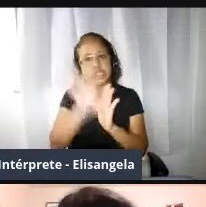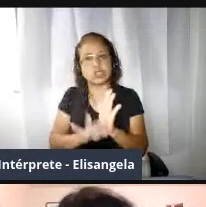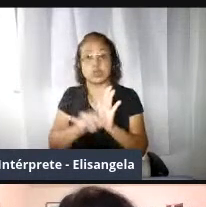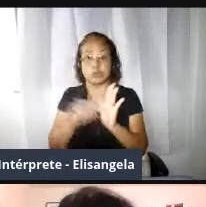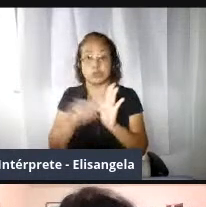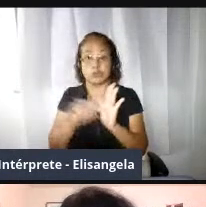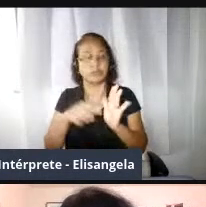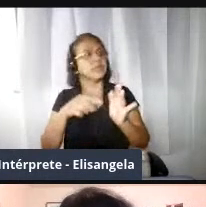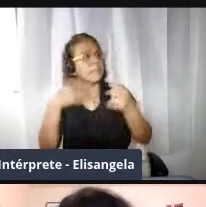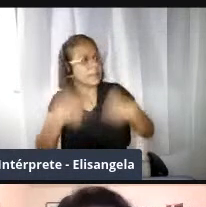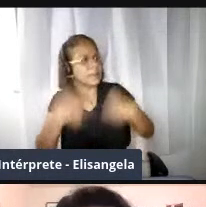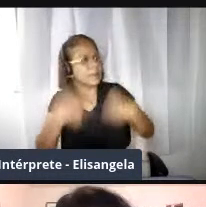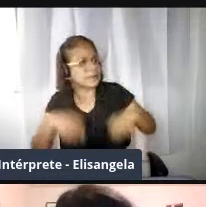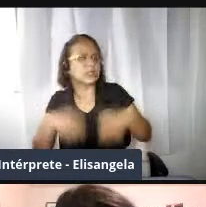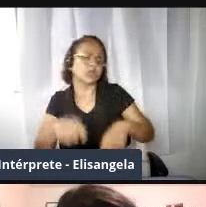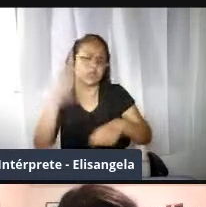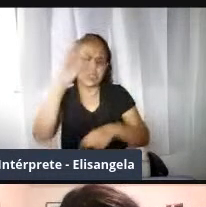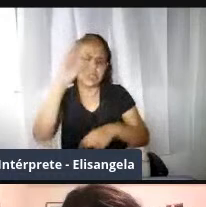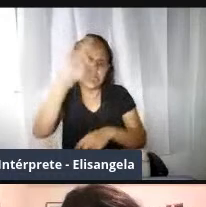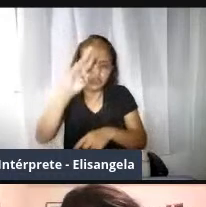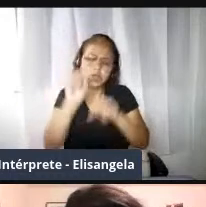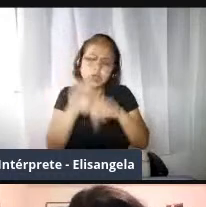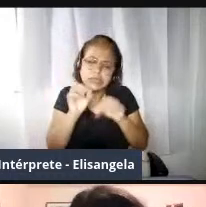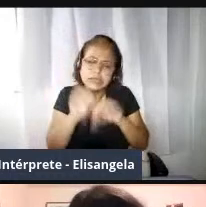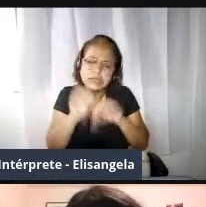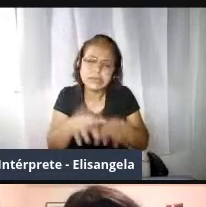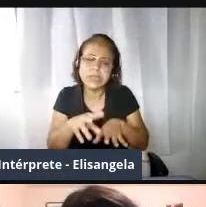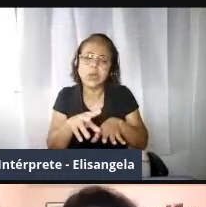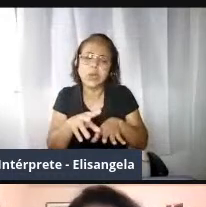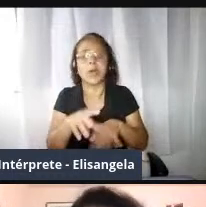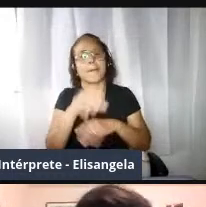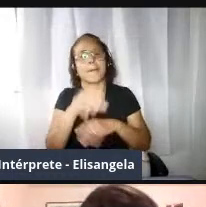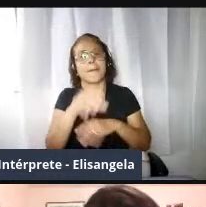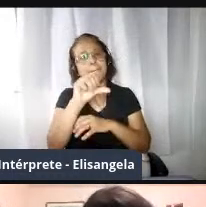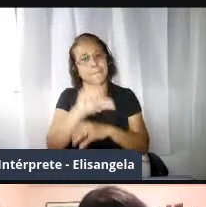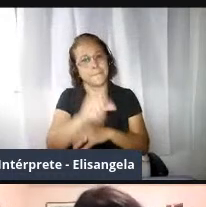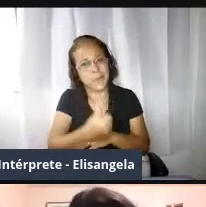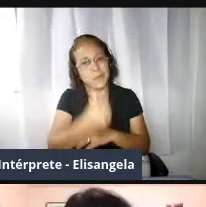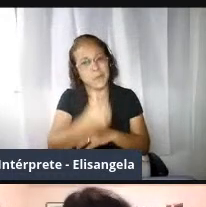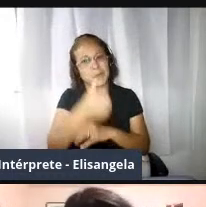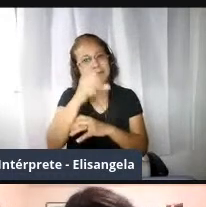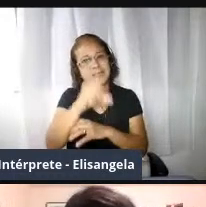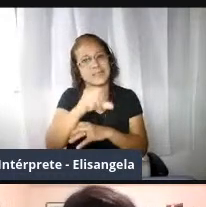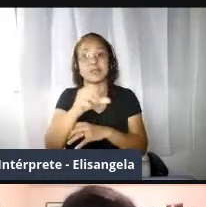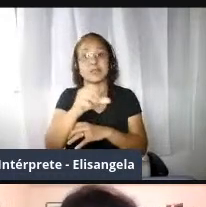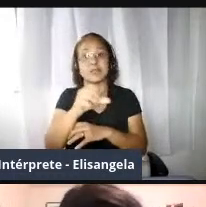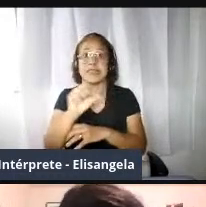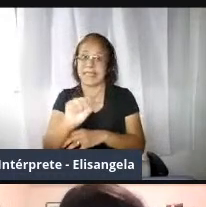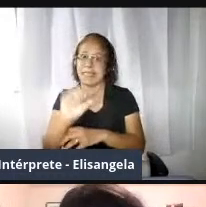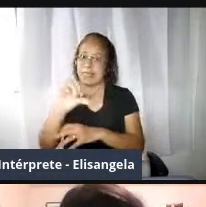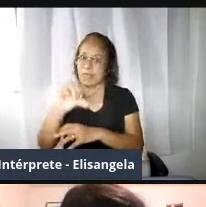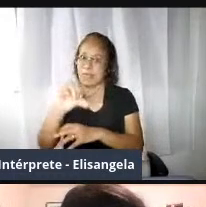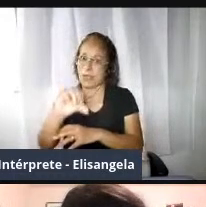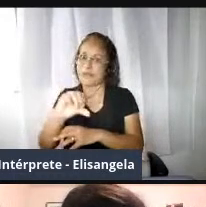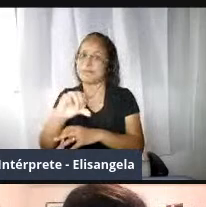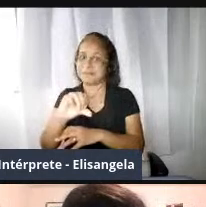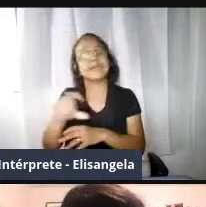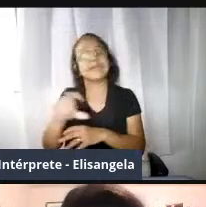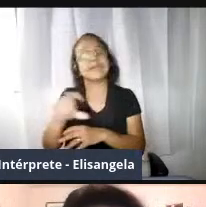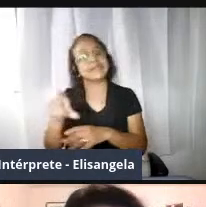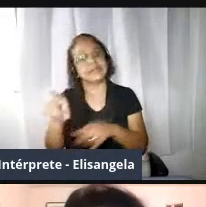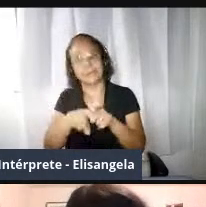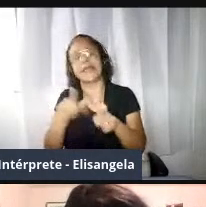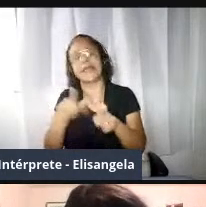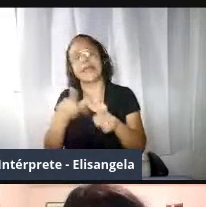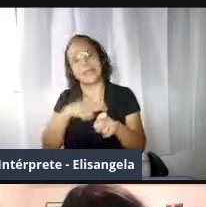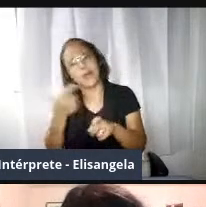educação preste atenção nisso, em 1989, né? Só para demarcar aí, além dela, tem esses outros que eu já acabei de falar,